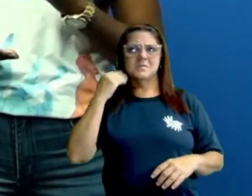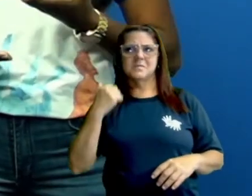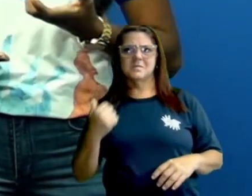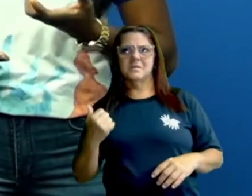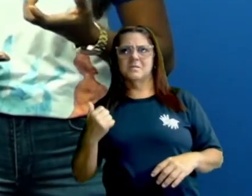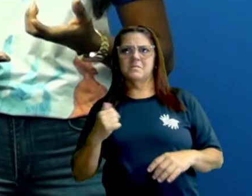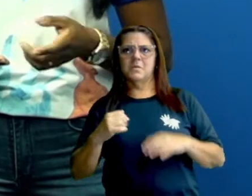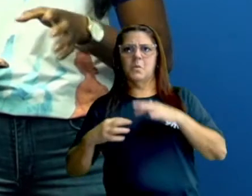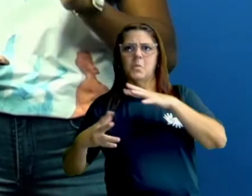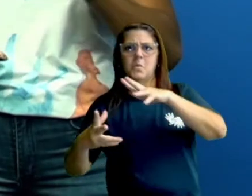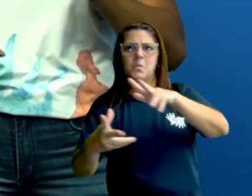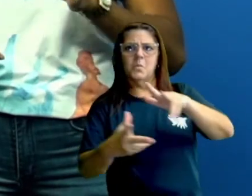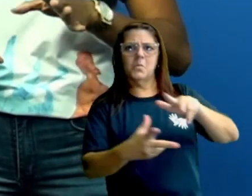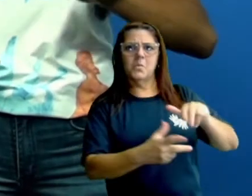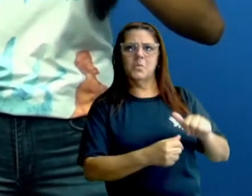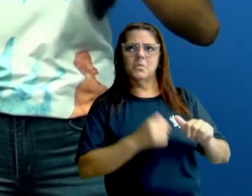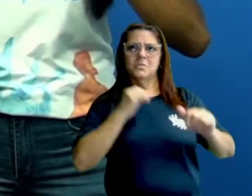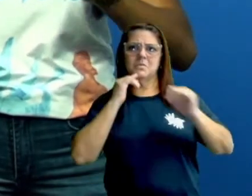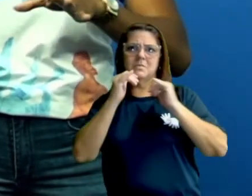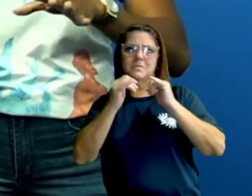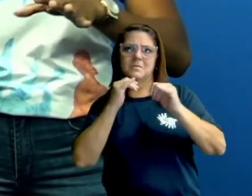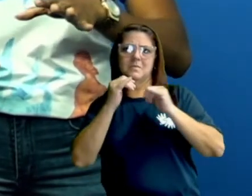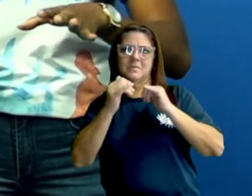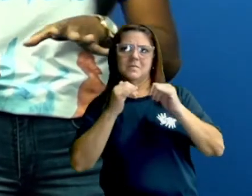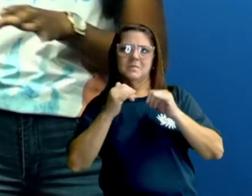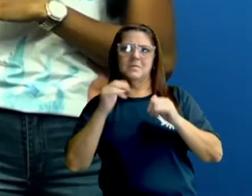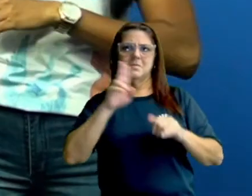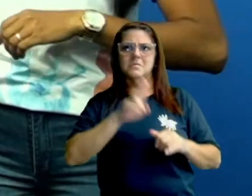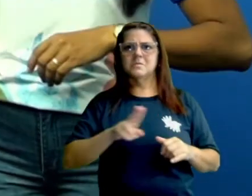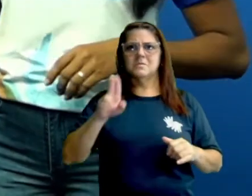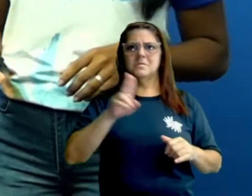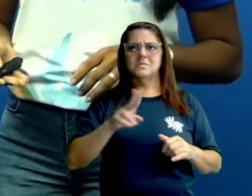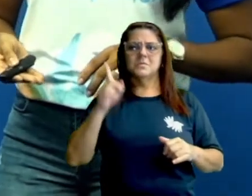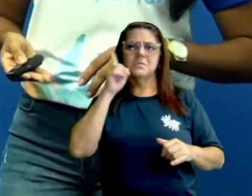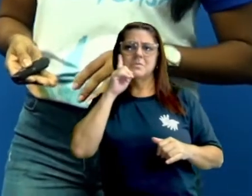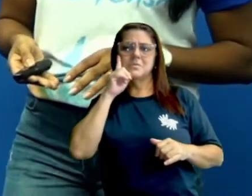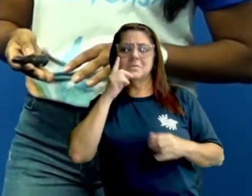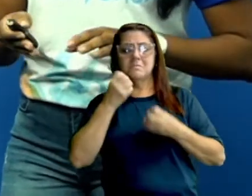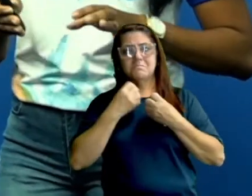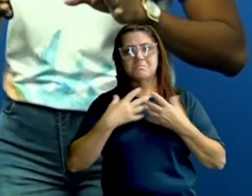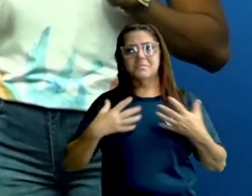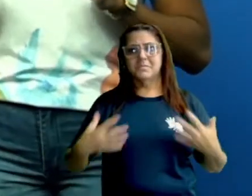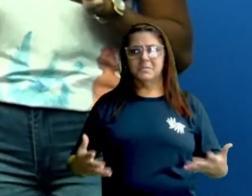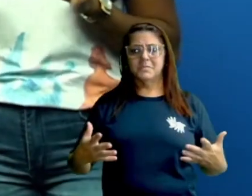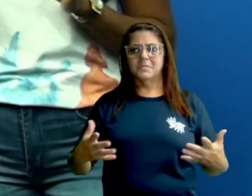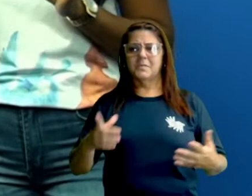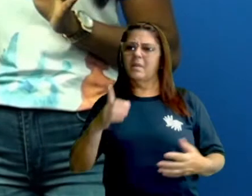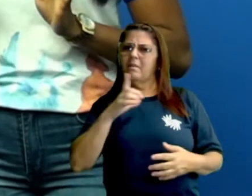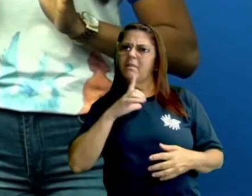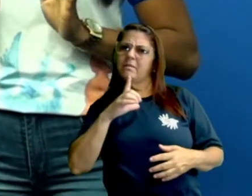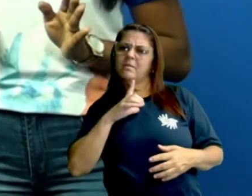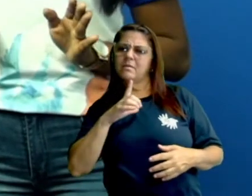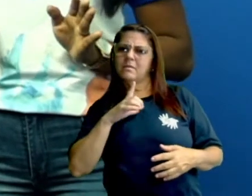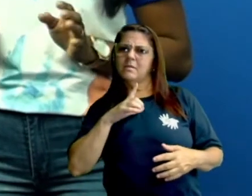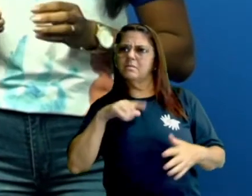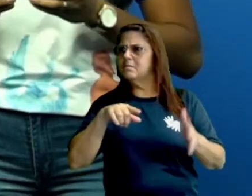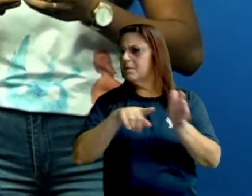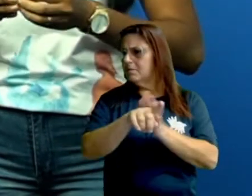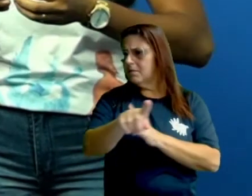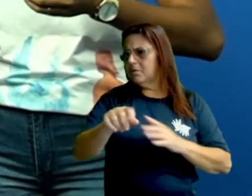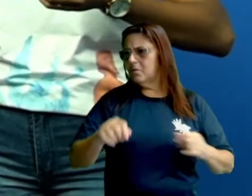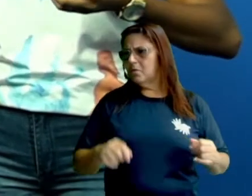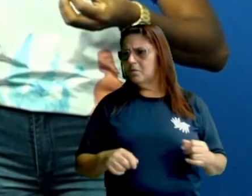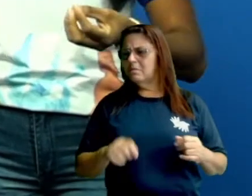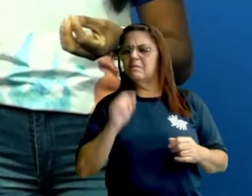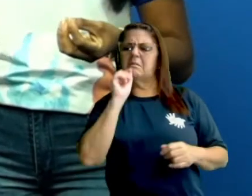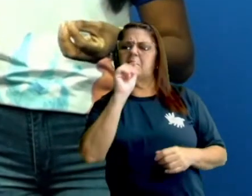sobre esse mundo digital que nós usamos todos os dias. Bom, temos aqui a perguntinha.